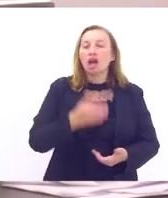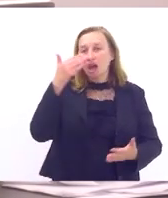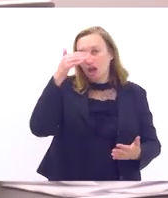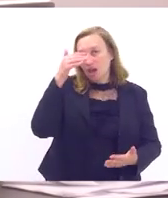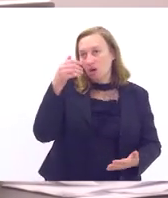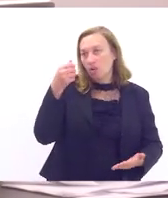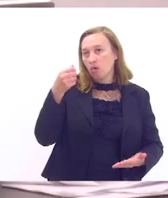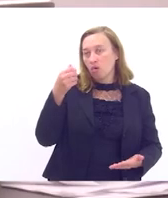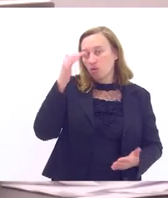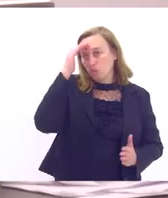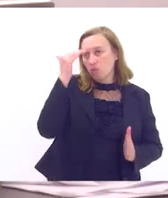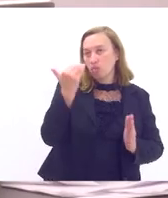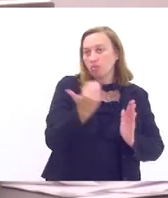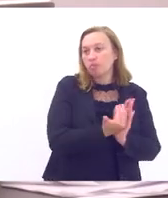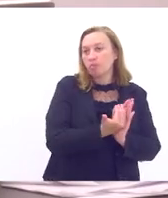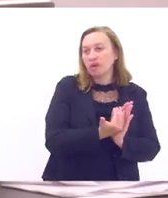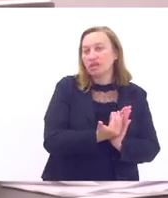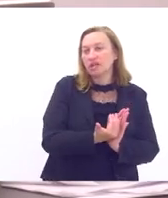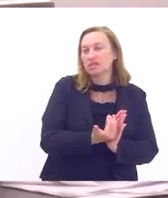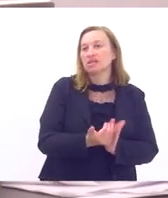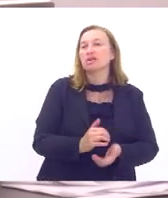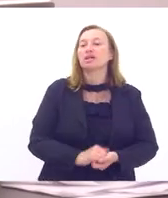de incidirem em crime,